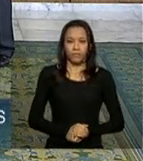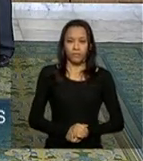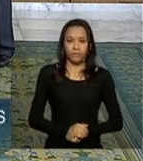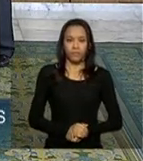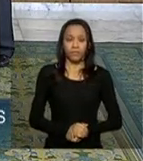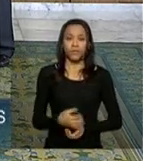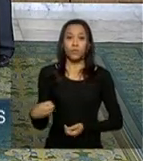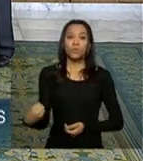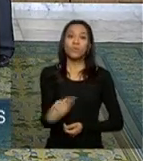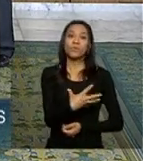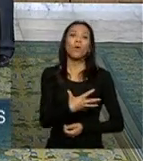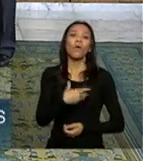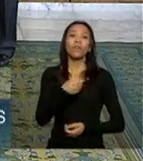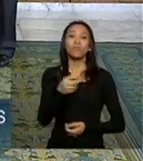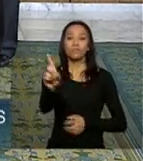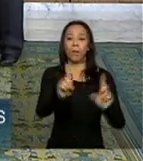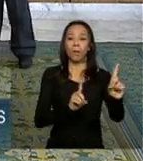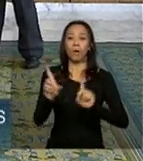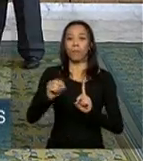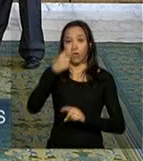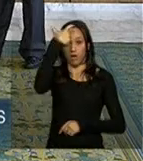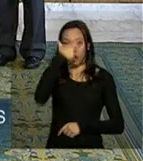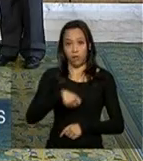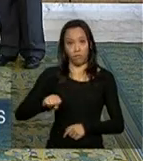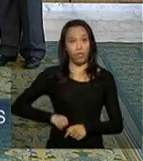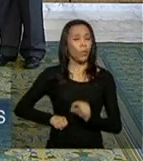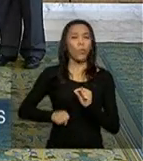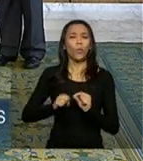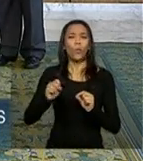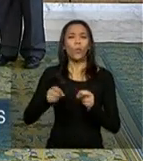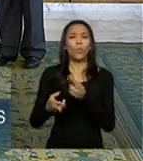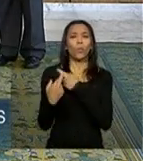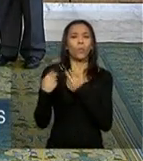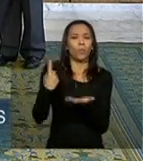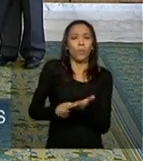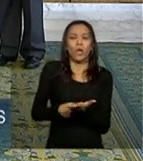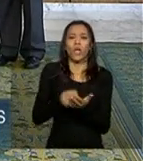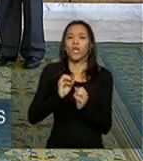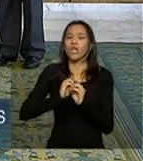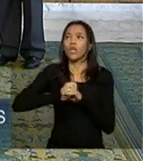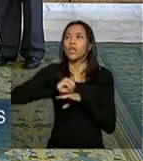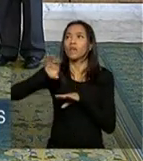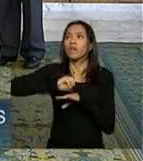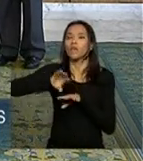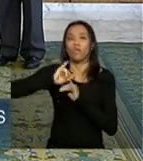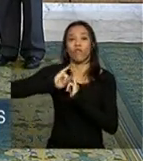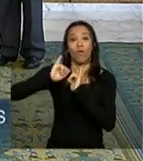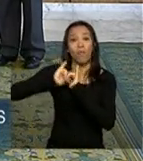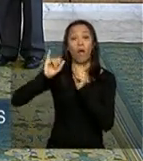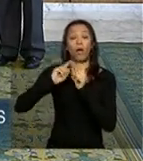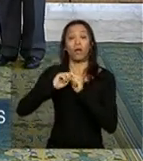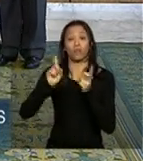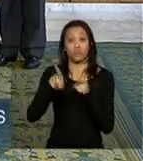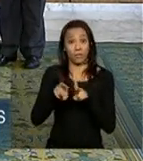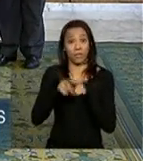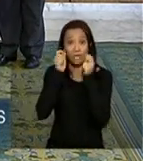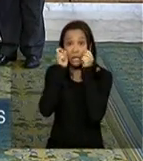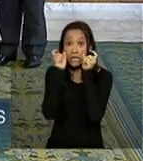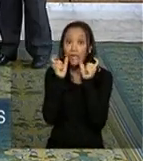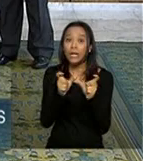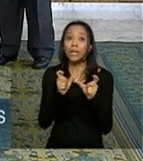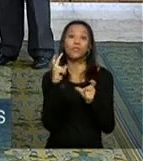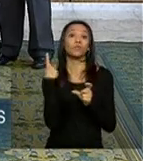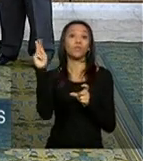Os novos embaixadores têm a tarefa de negociar, informar, representar e defender os interesses de seus